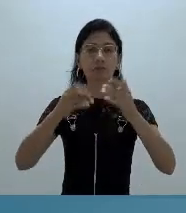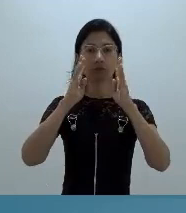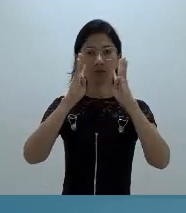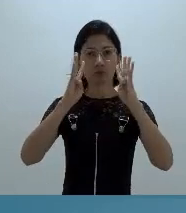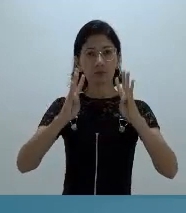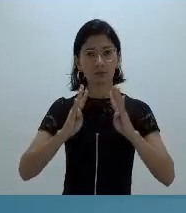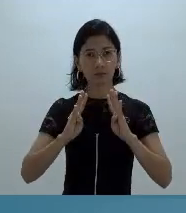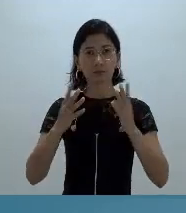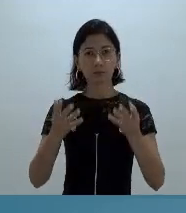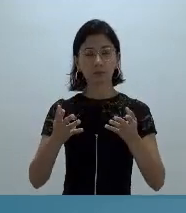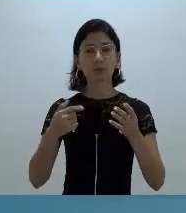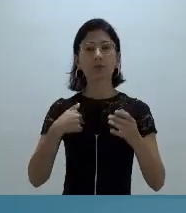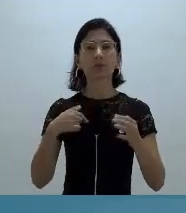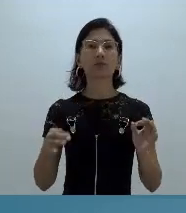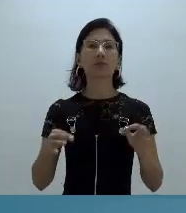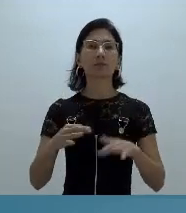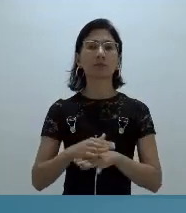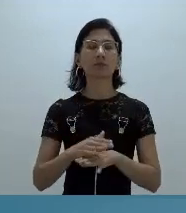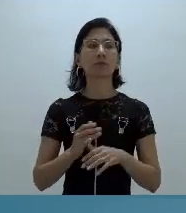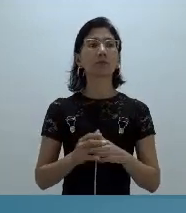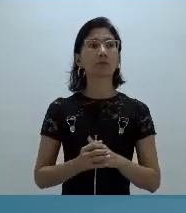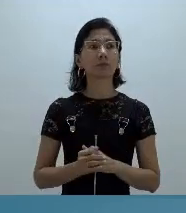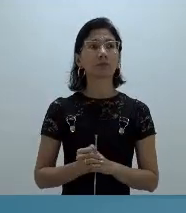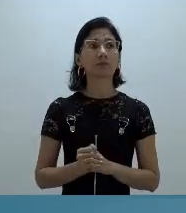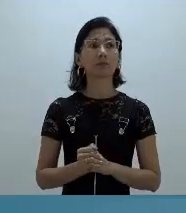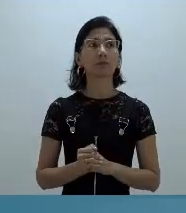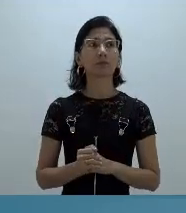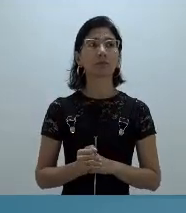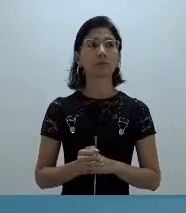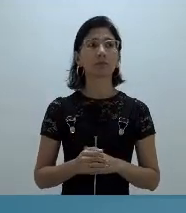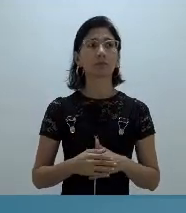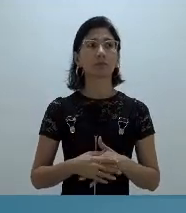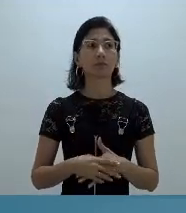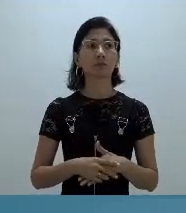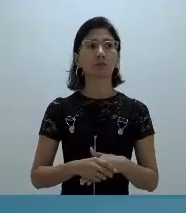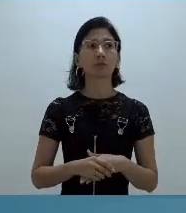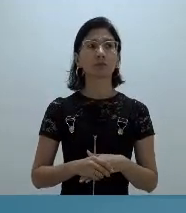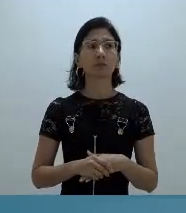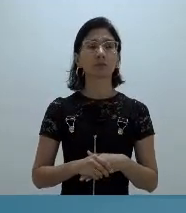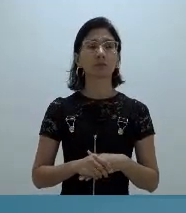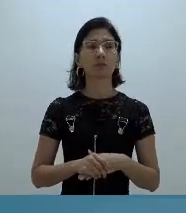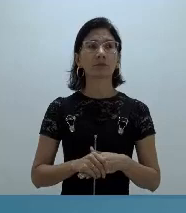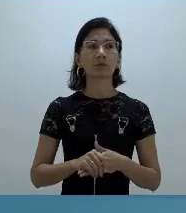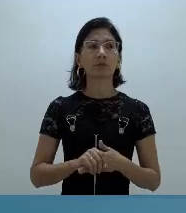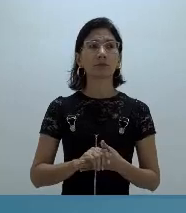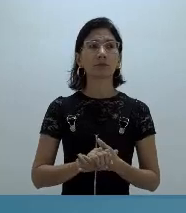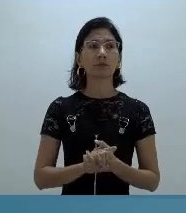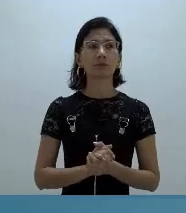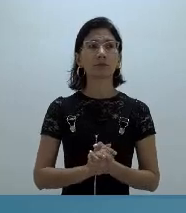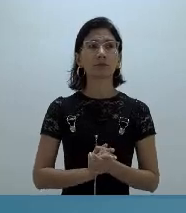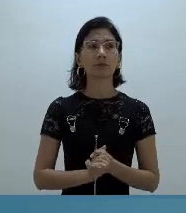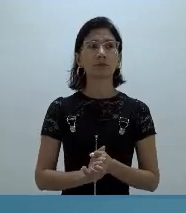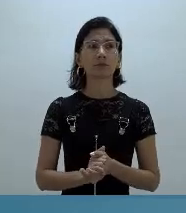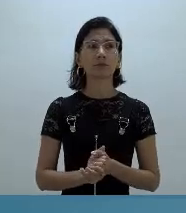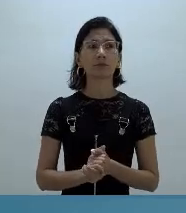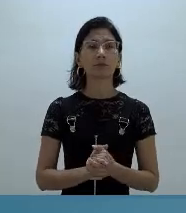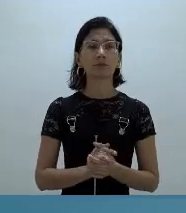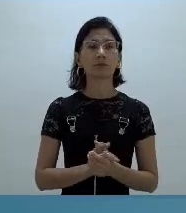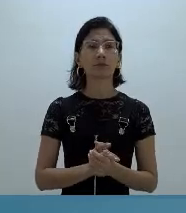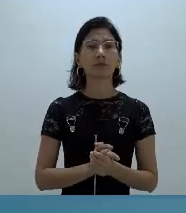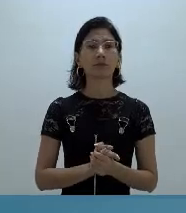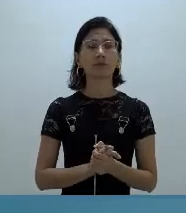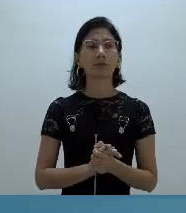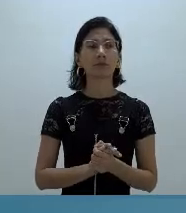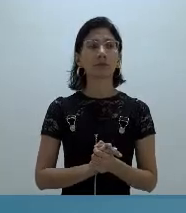habitual deste fórum do tribunal, no sentido de reconhecer a prevenção da agravante, provendo seu agravo e, consequentemente,